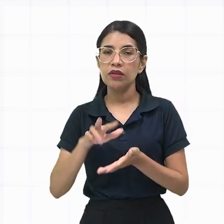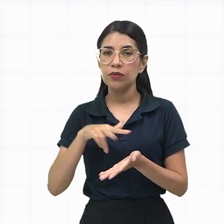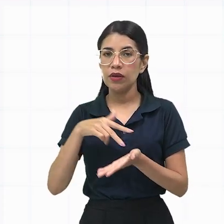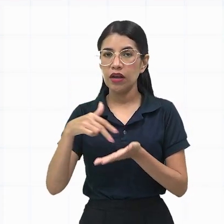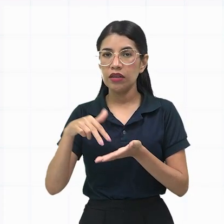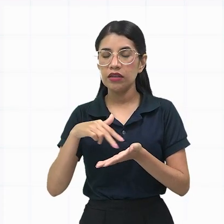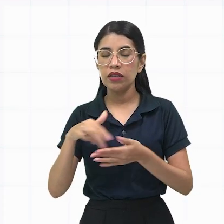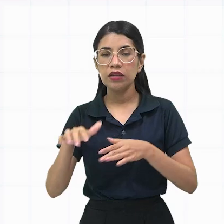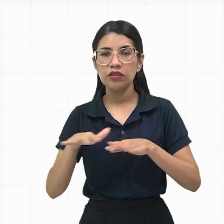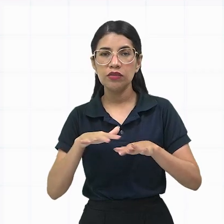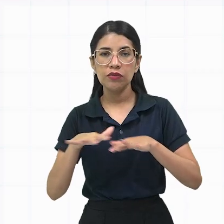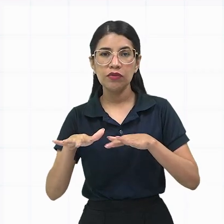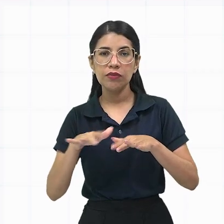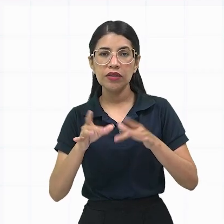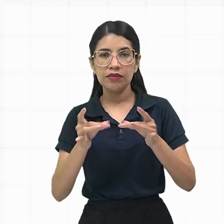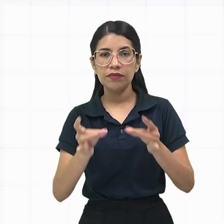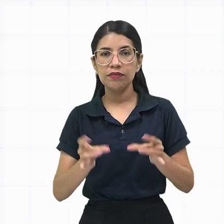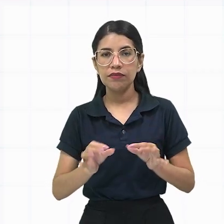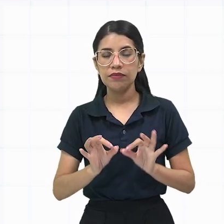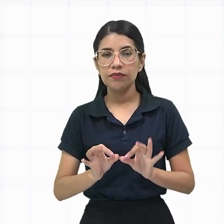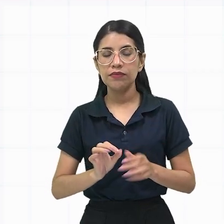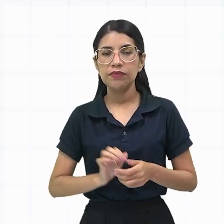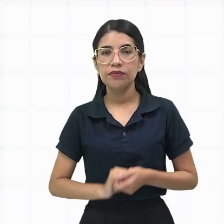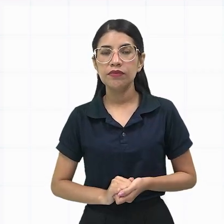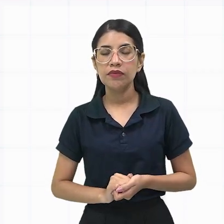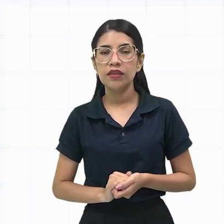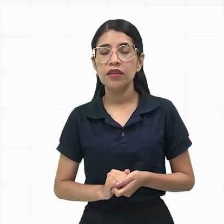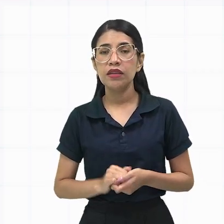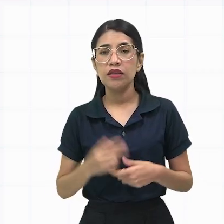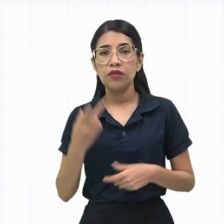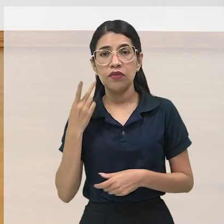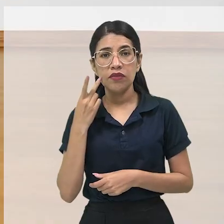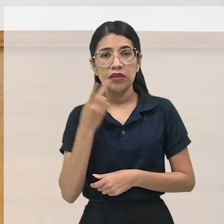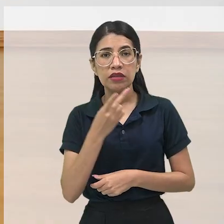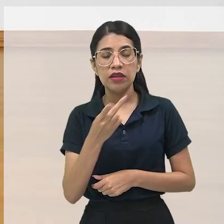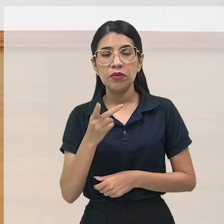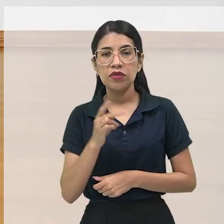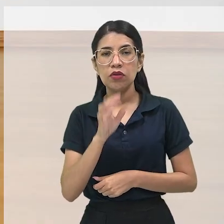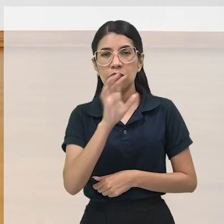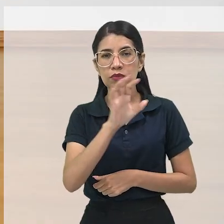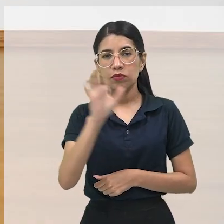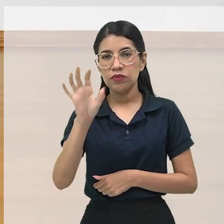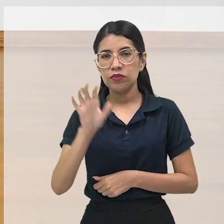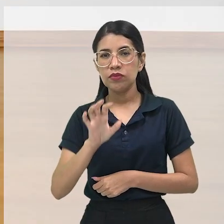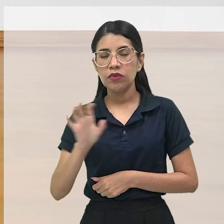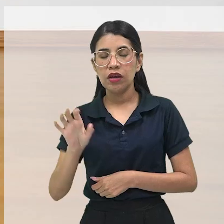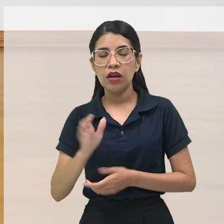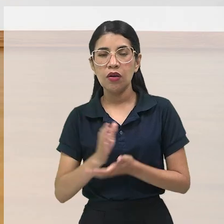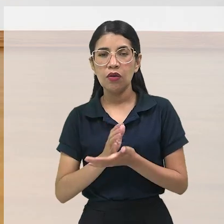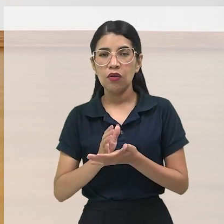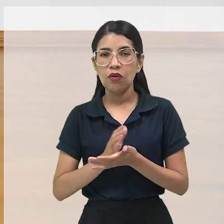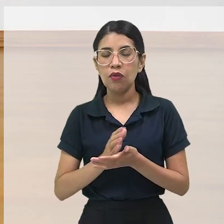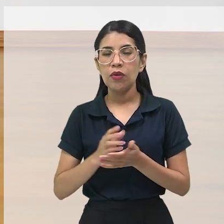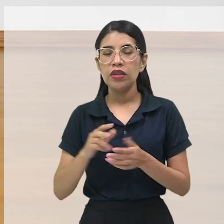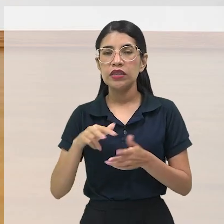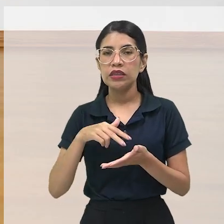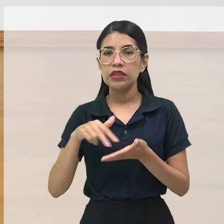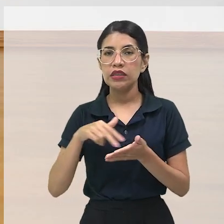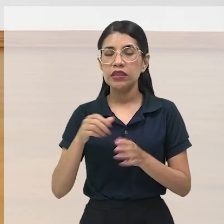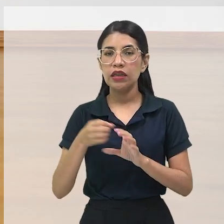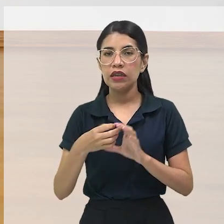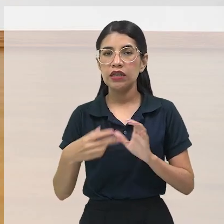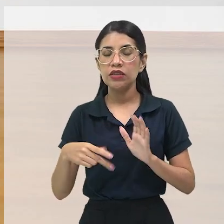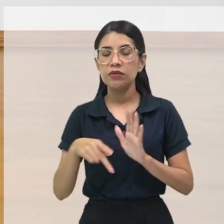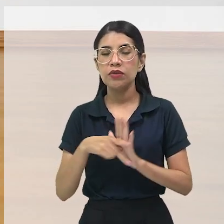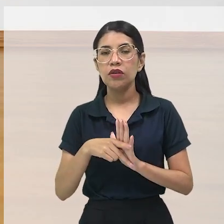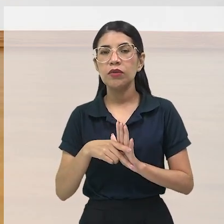essa movimentação do jongo. E a gente visitou as regiões do Brasil com algumas danças que